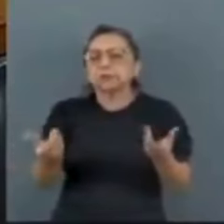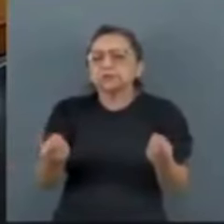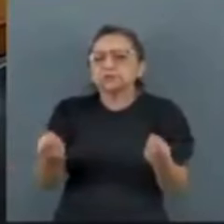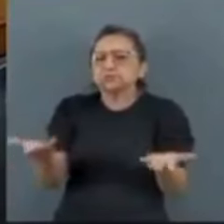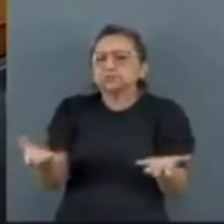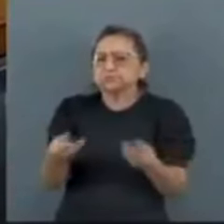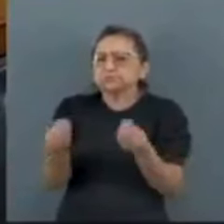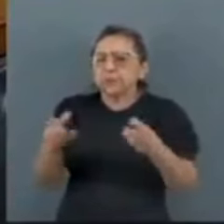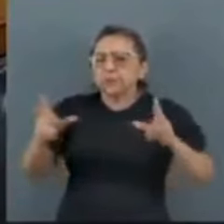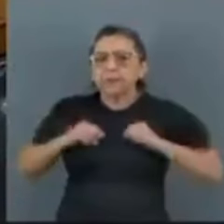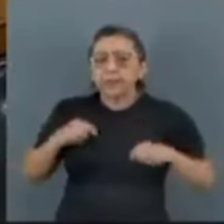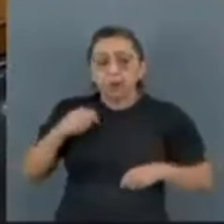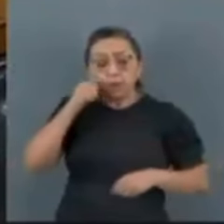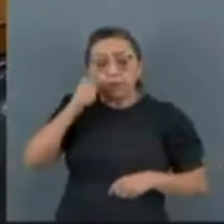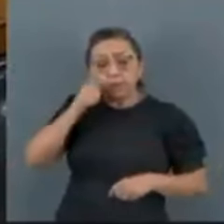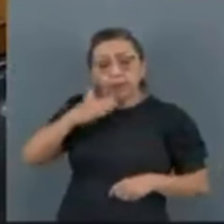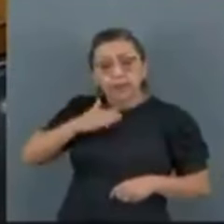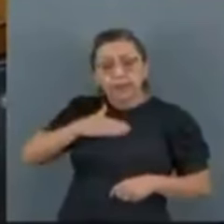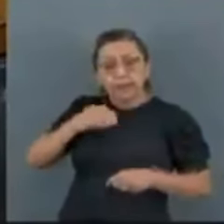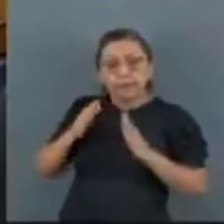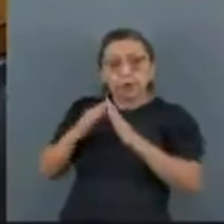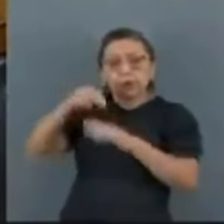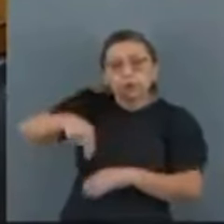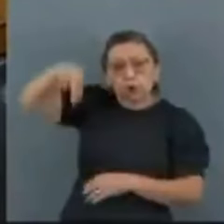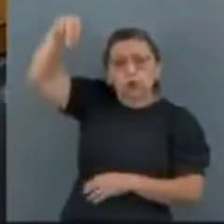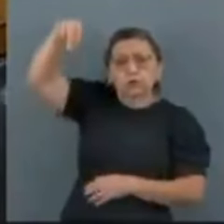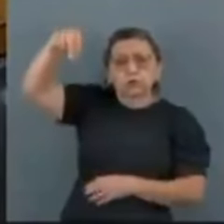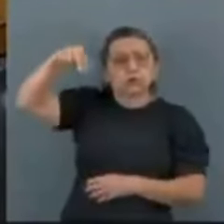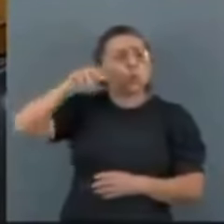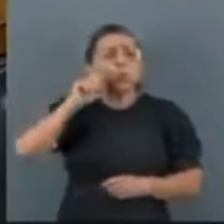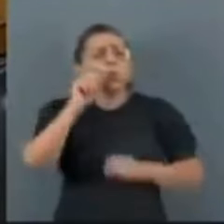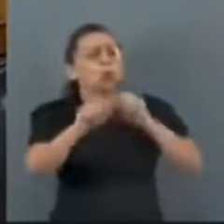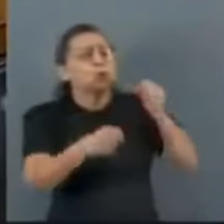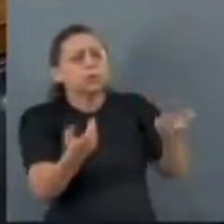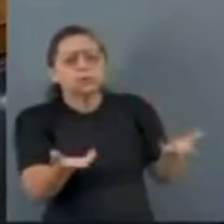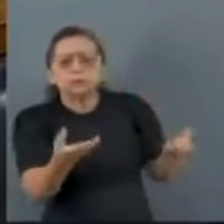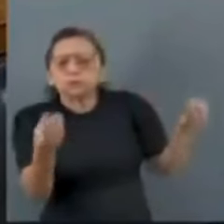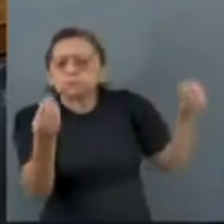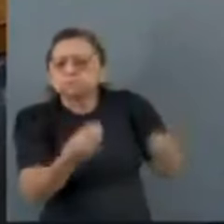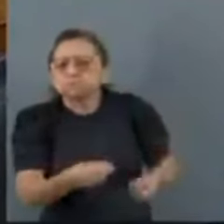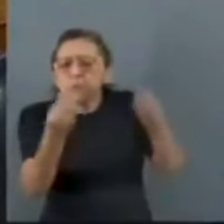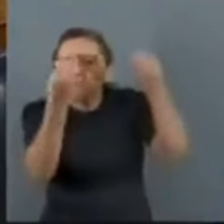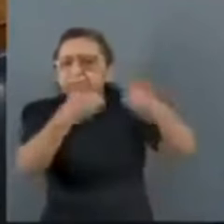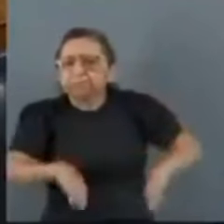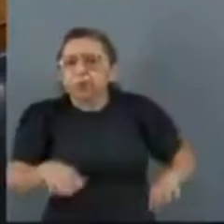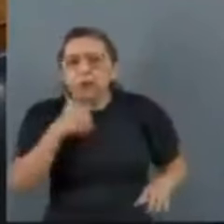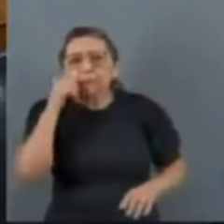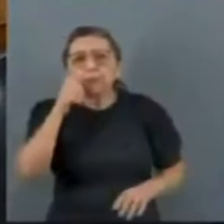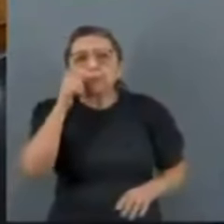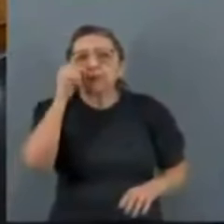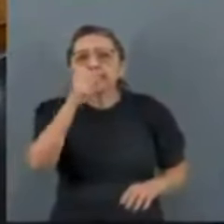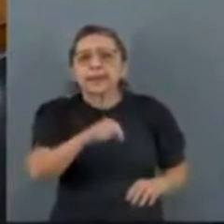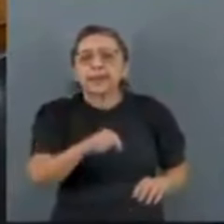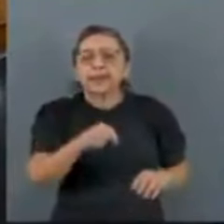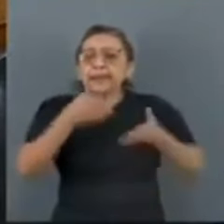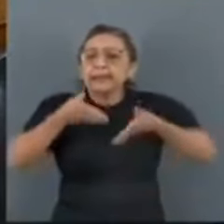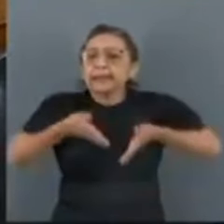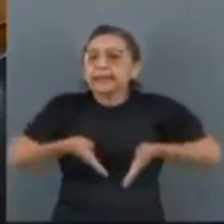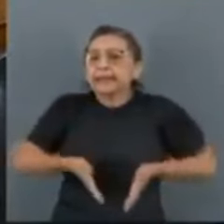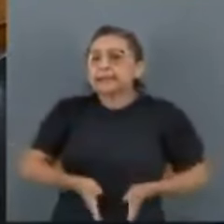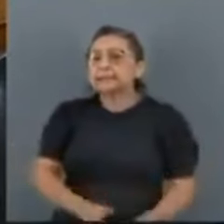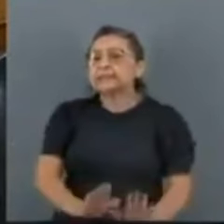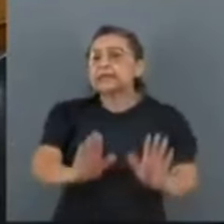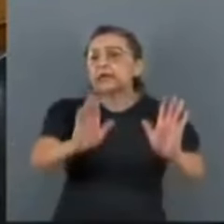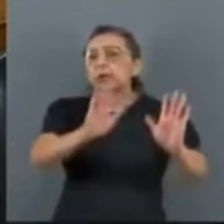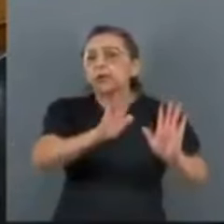desmerece enquanto uma mulher do Norte. Ou o que isso me desmerece como uma mulher nascida